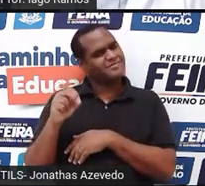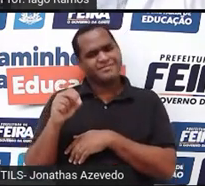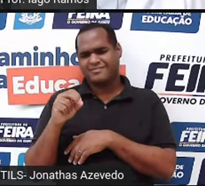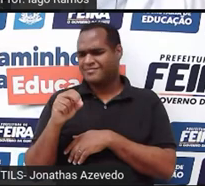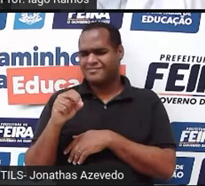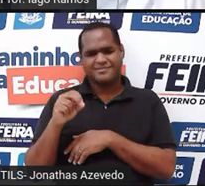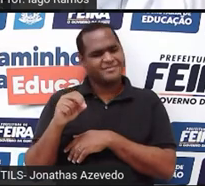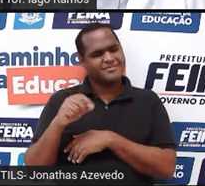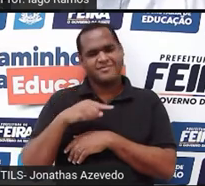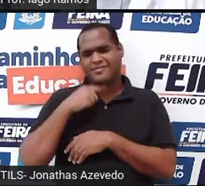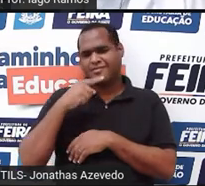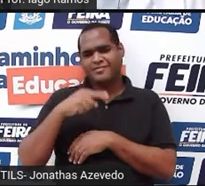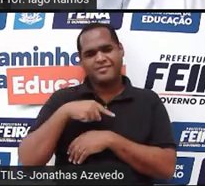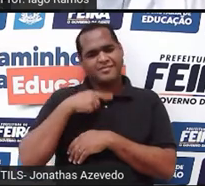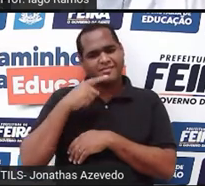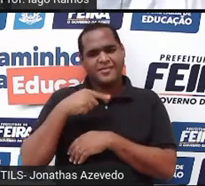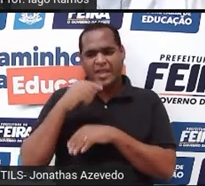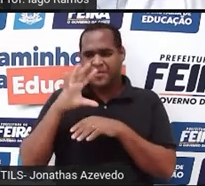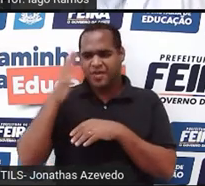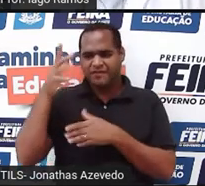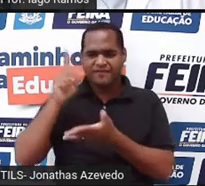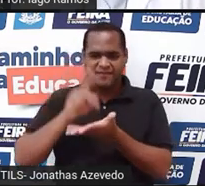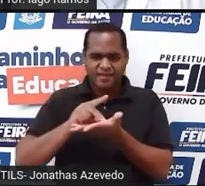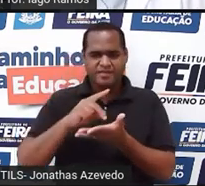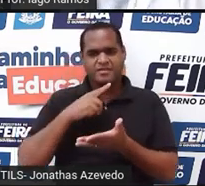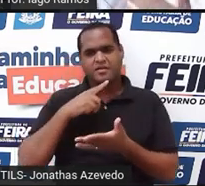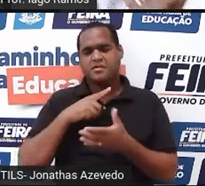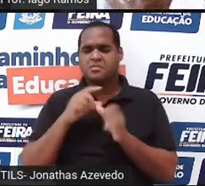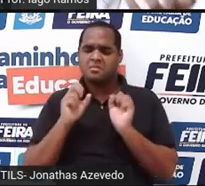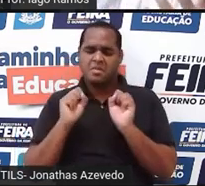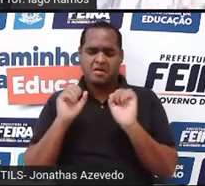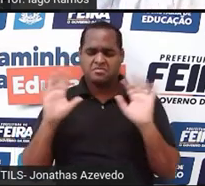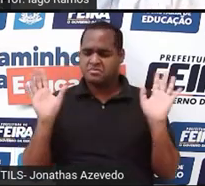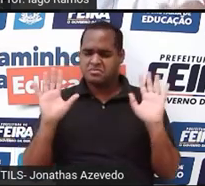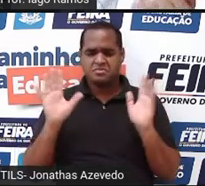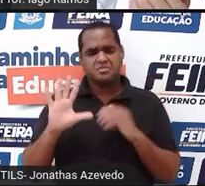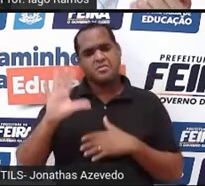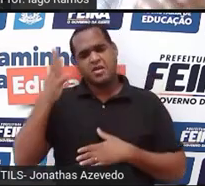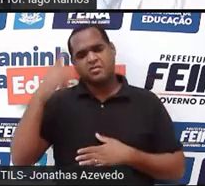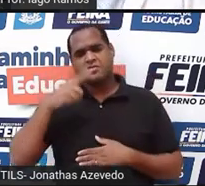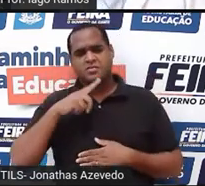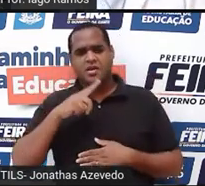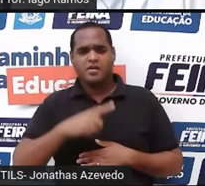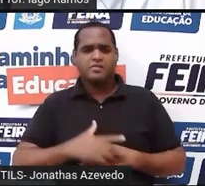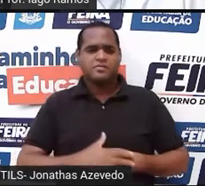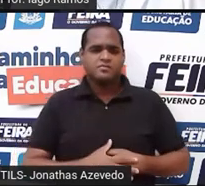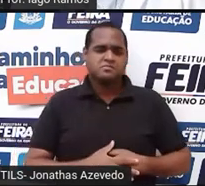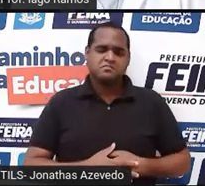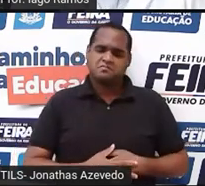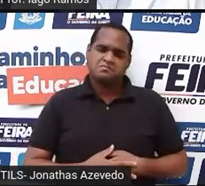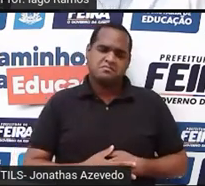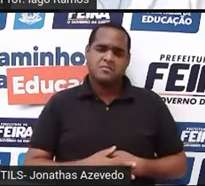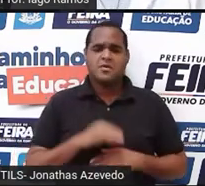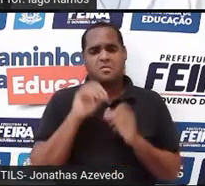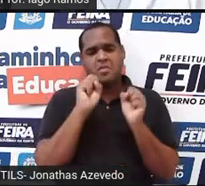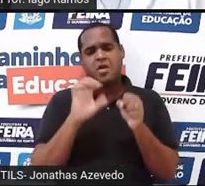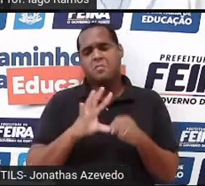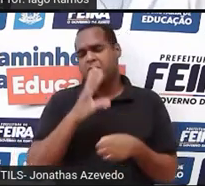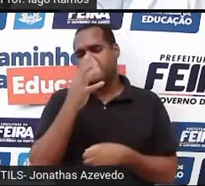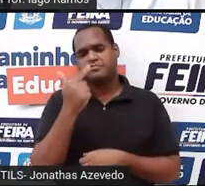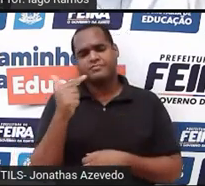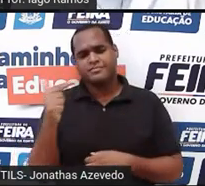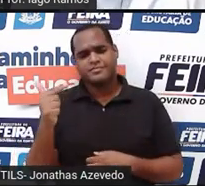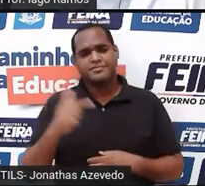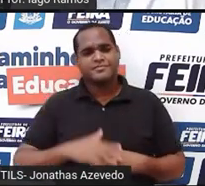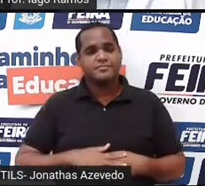disso não há como isso acontecer realmente né pode acontecer até pode mas pode também não